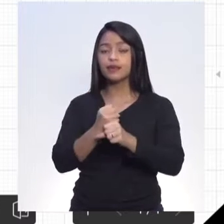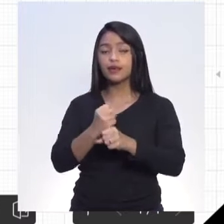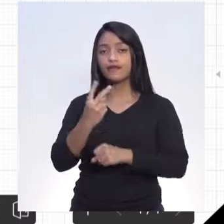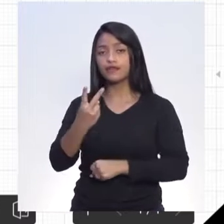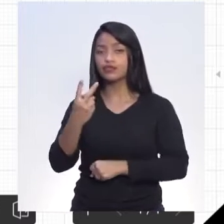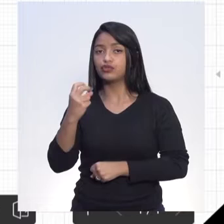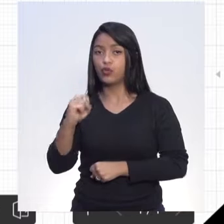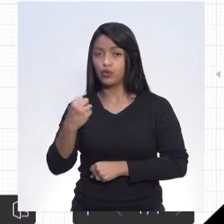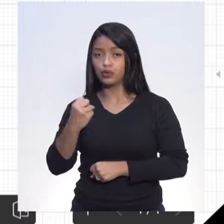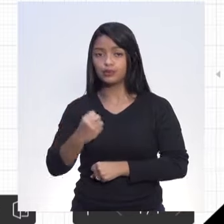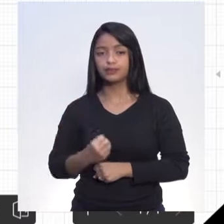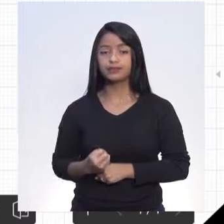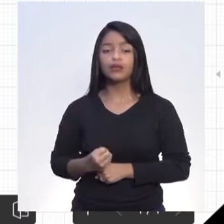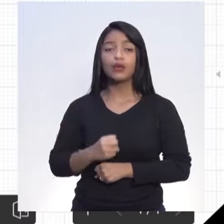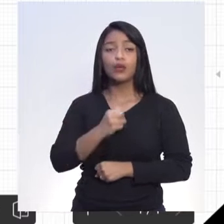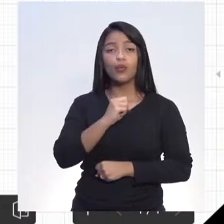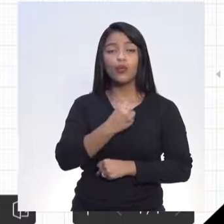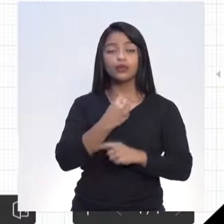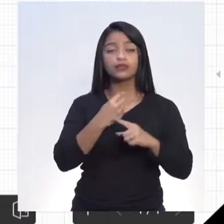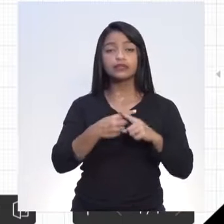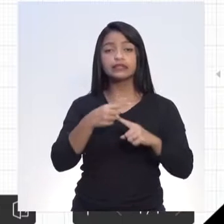E 8 vezes 7,